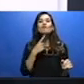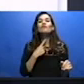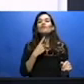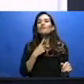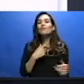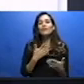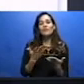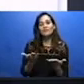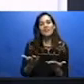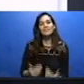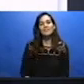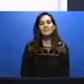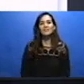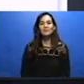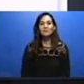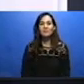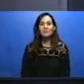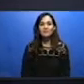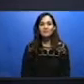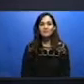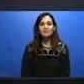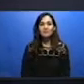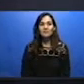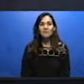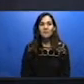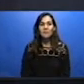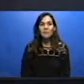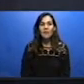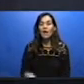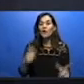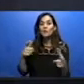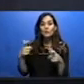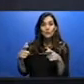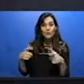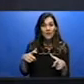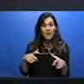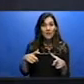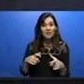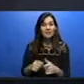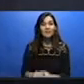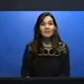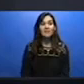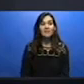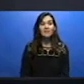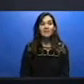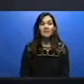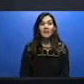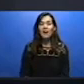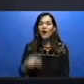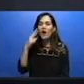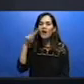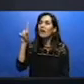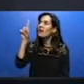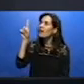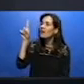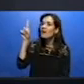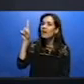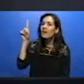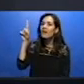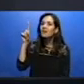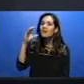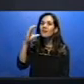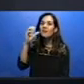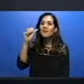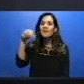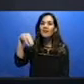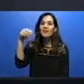você pode ir para um lugar diferente. E aí os lugares que eles mencionam aqui, por exemplo, eu coloquei imagens para vocês verem, Cambará do